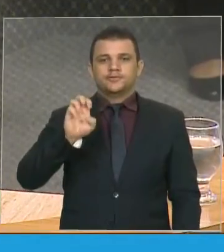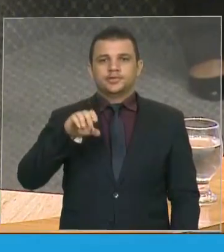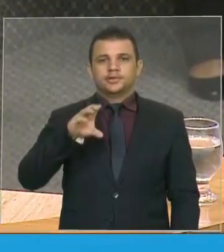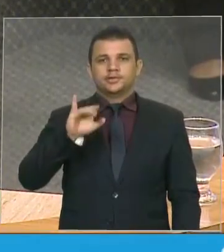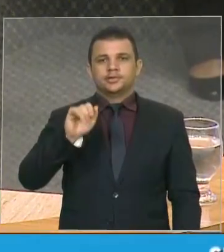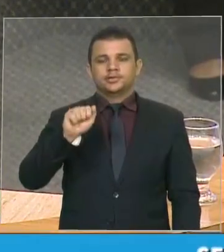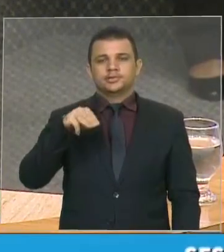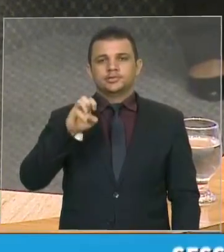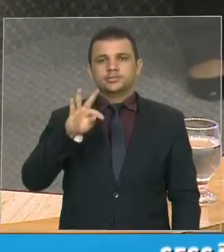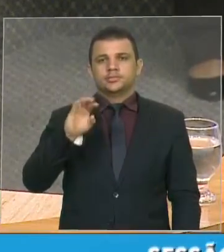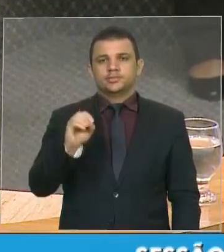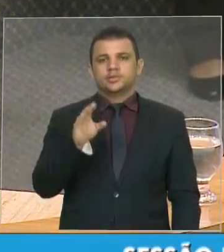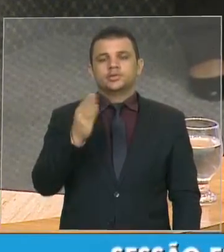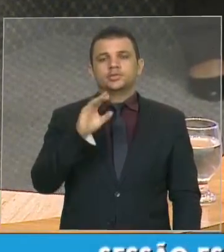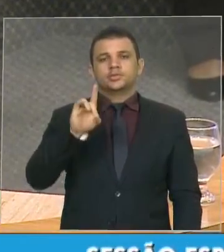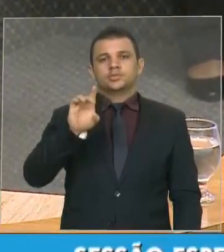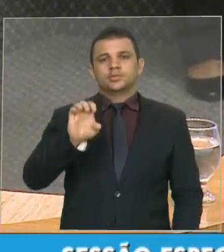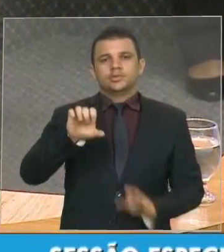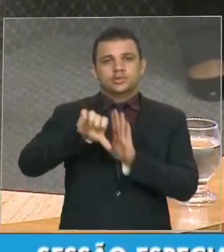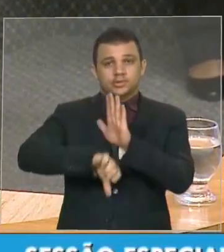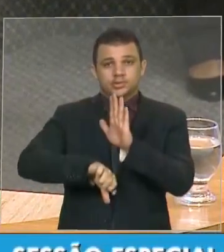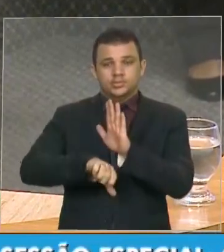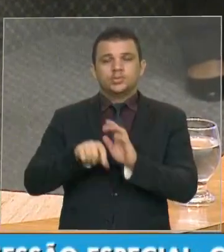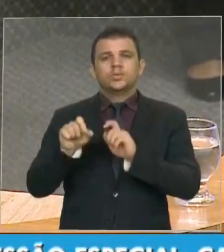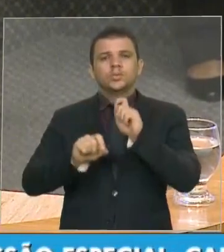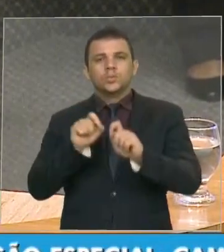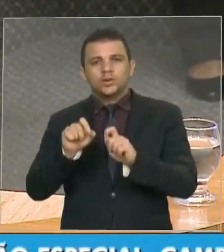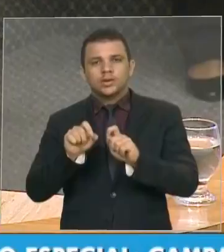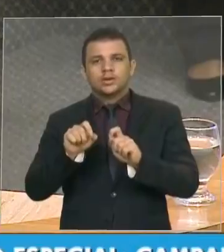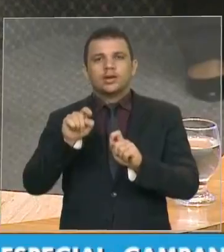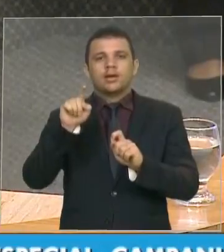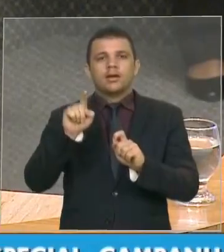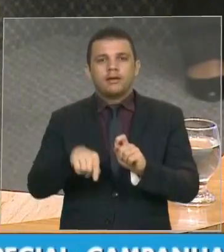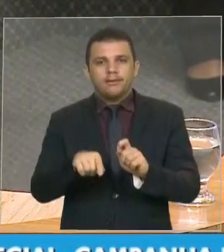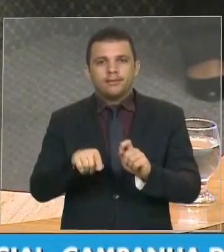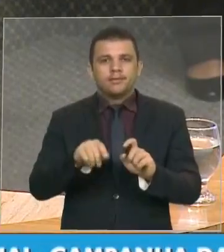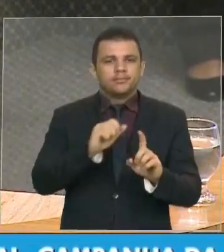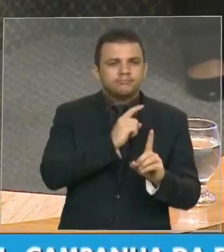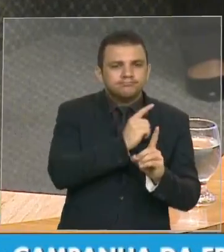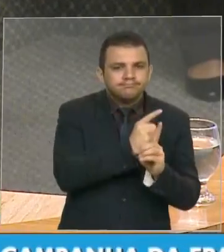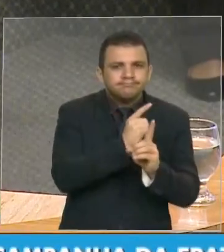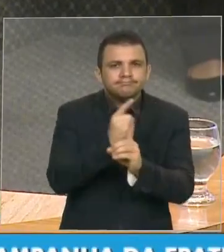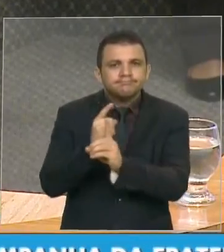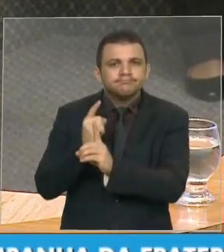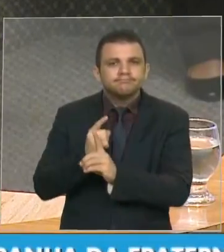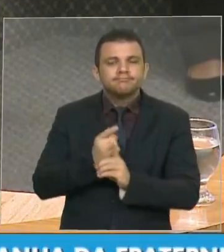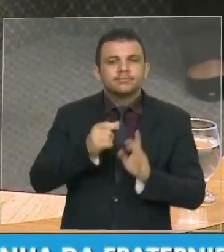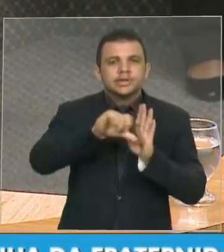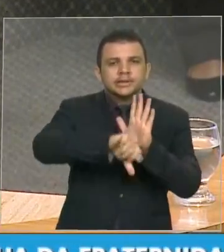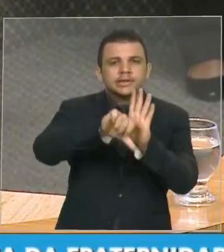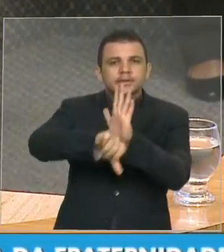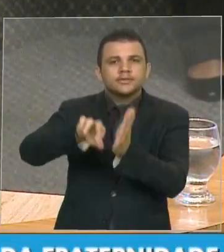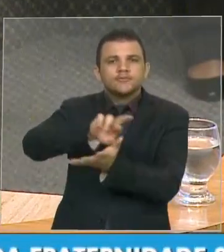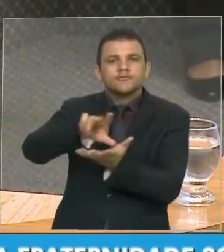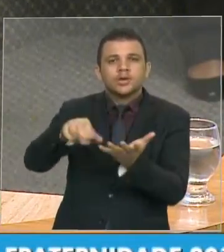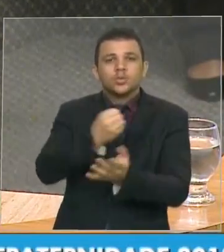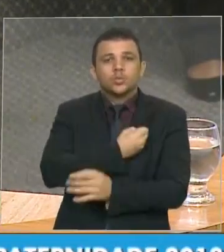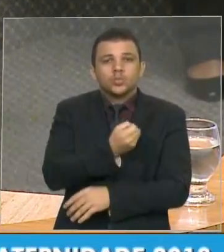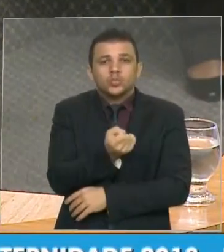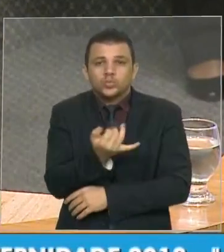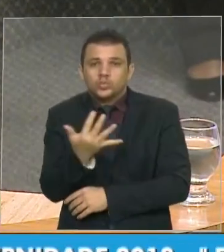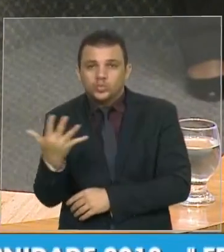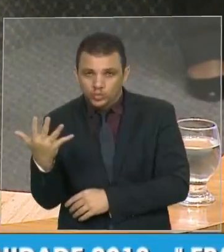criminal. O que é o diagnóstico criminal, Dom Belisário? É a tradução desses números através de